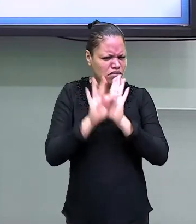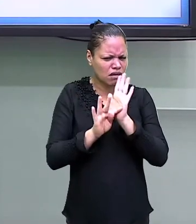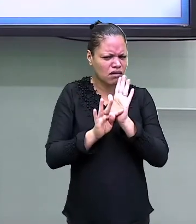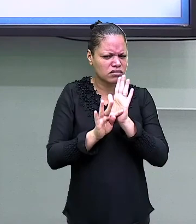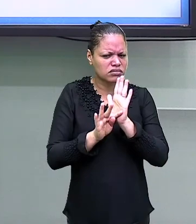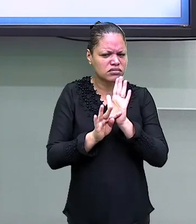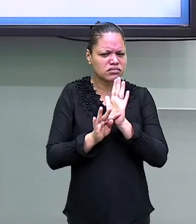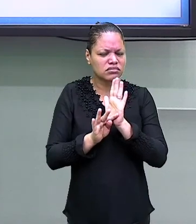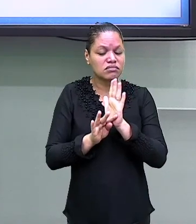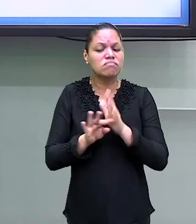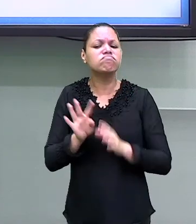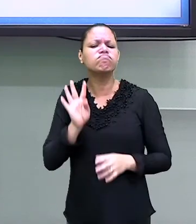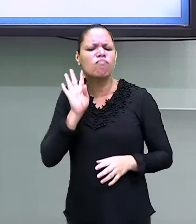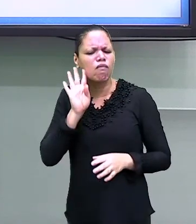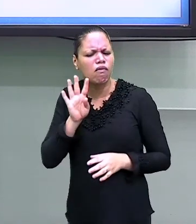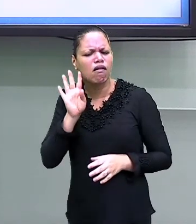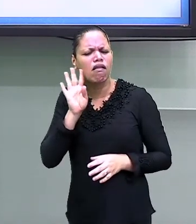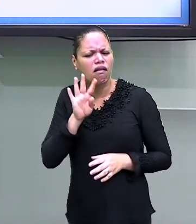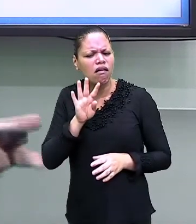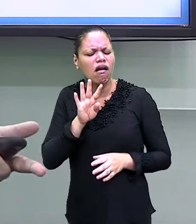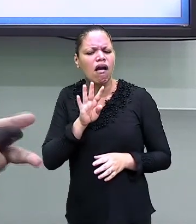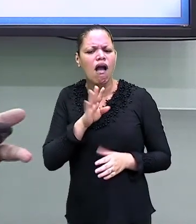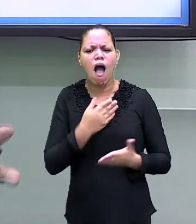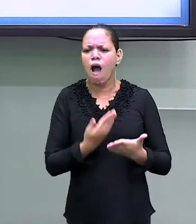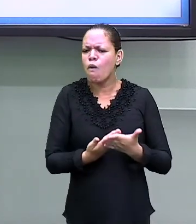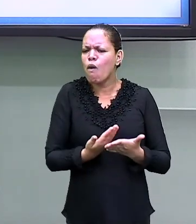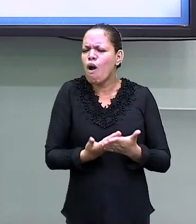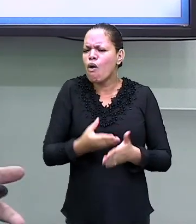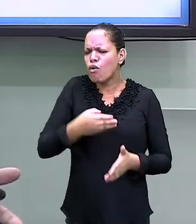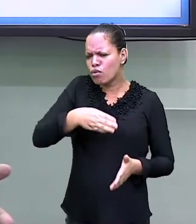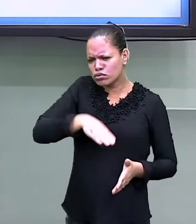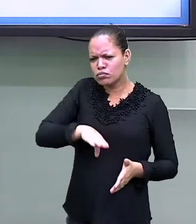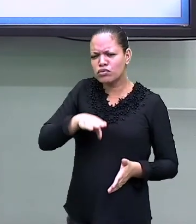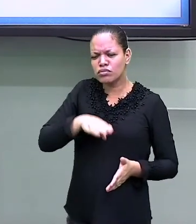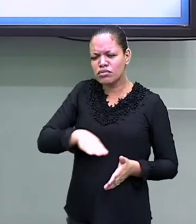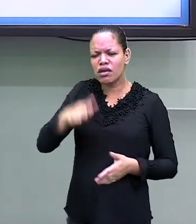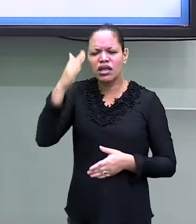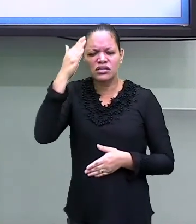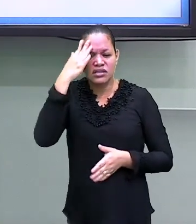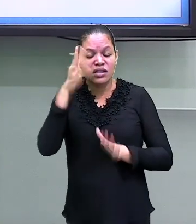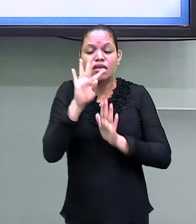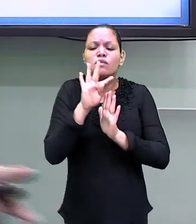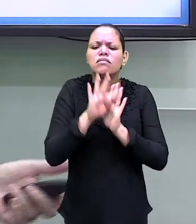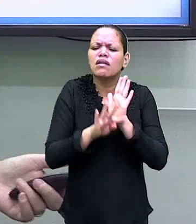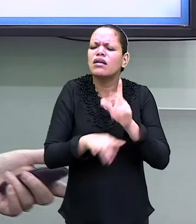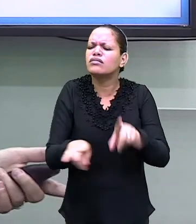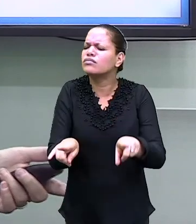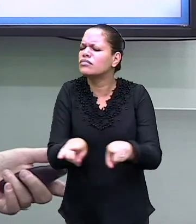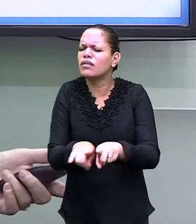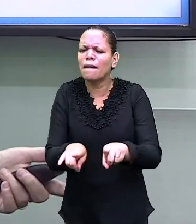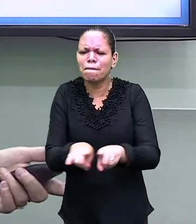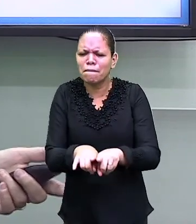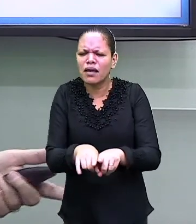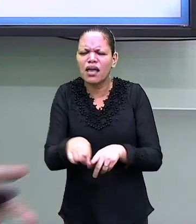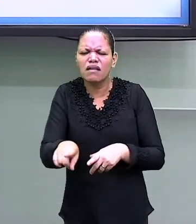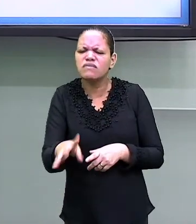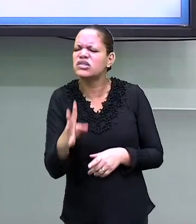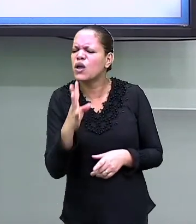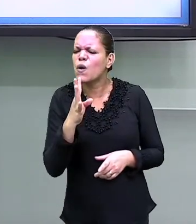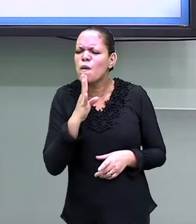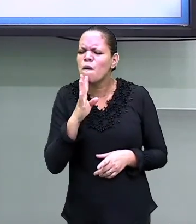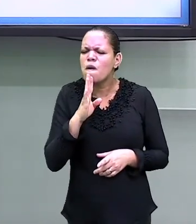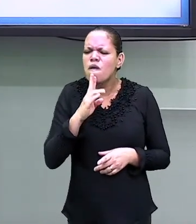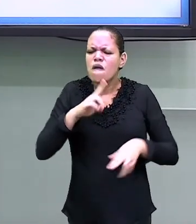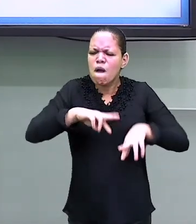Foi muito bacana a aula de português hoje. Interpretar o texto também foi legal. Você conheceu várias palavras novas, né?